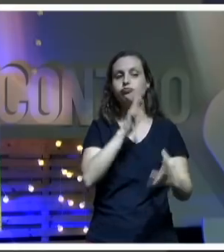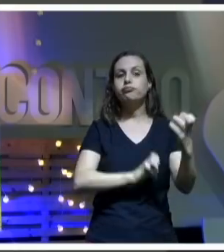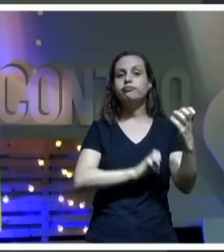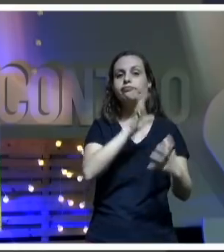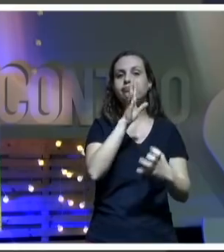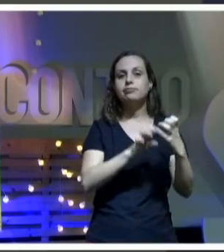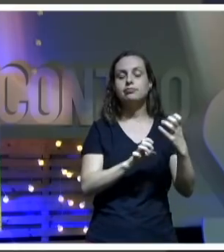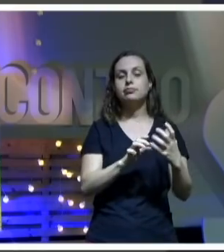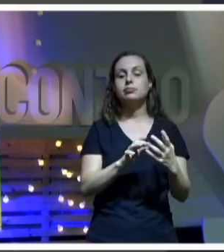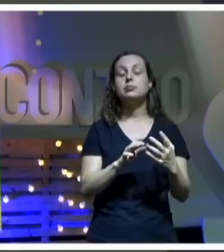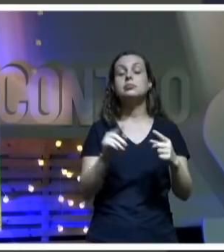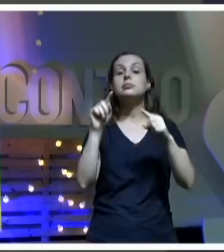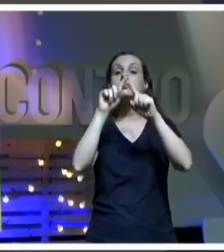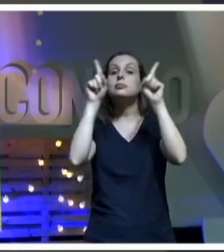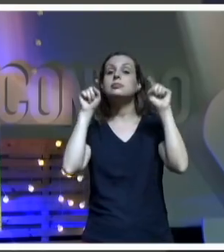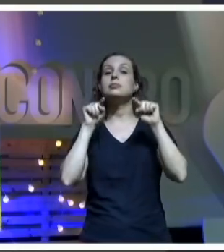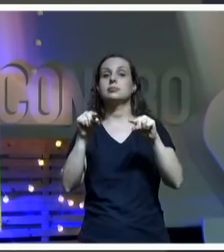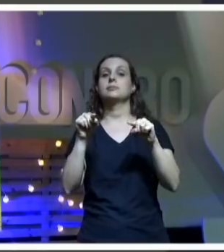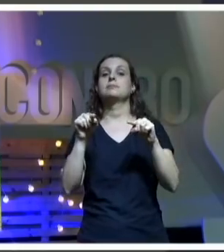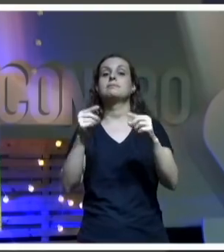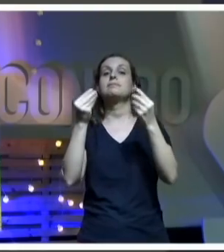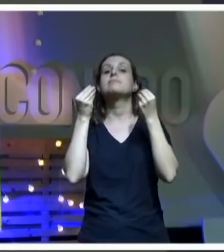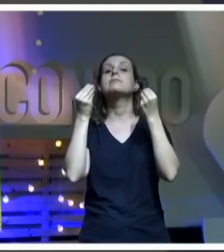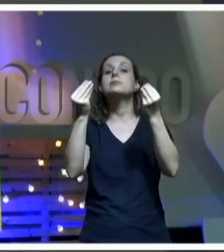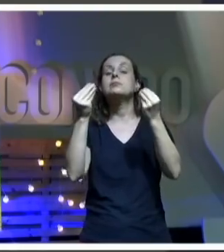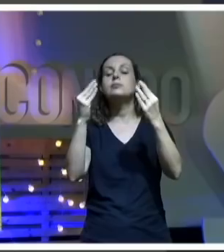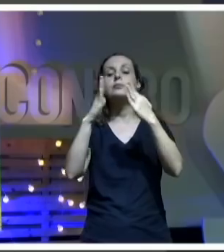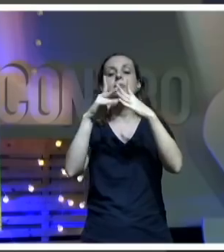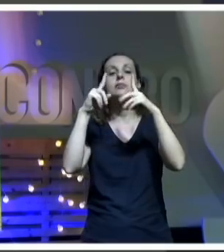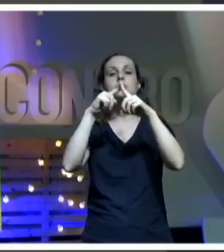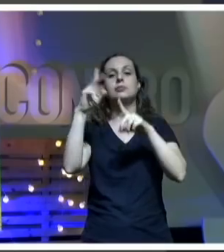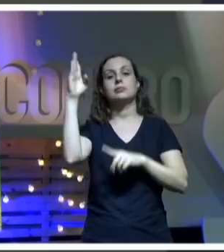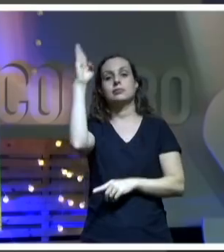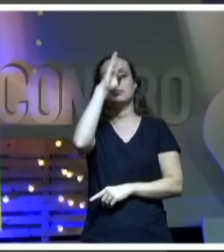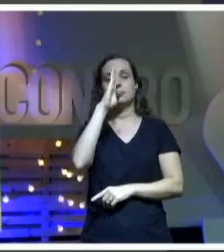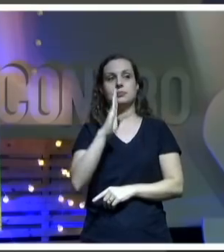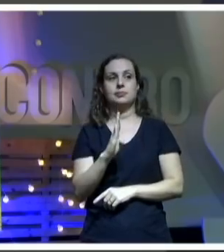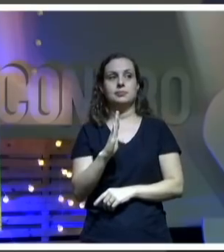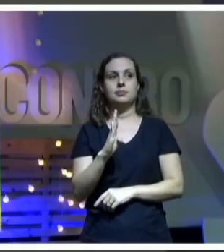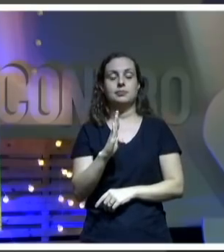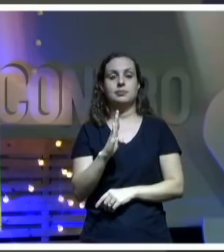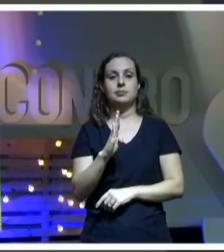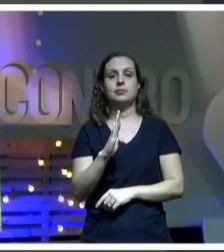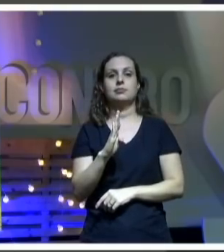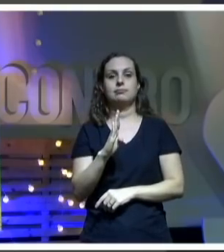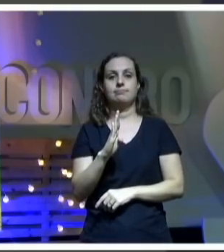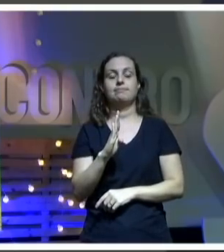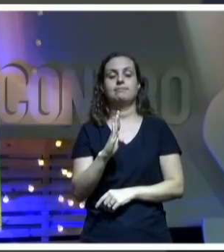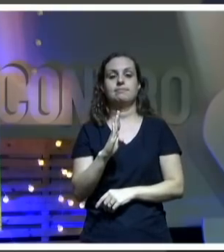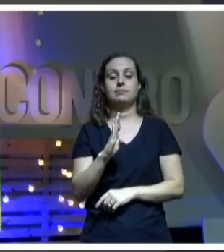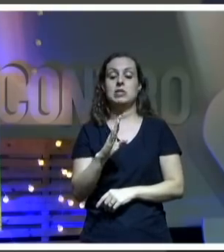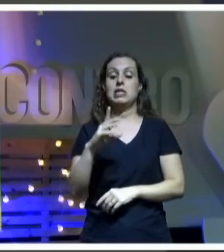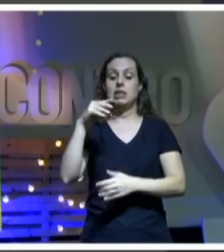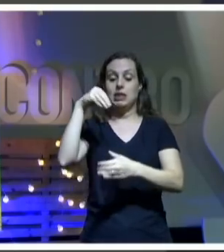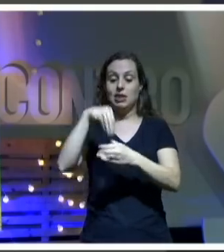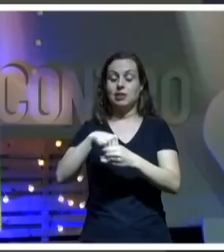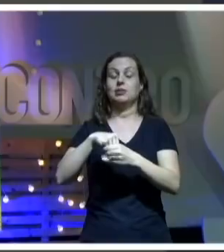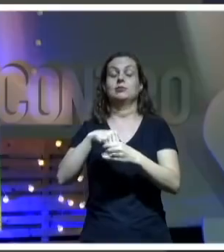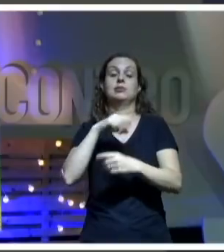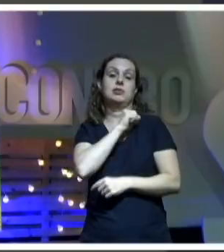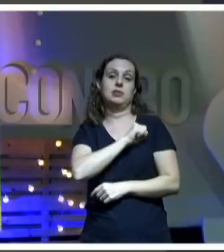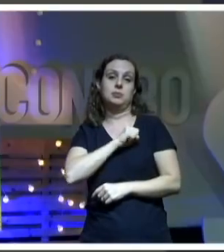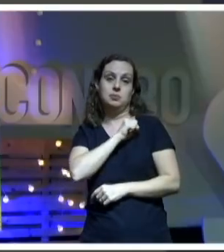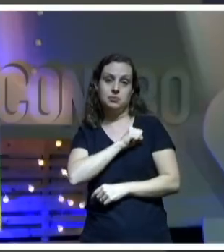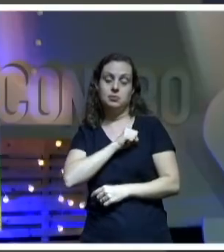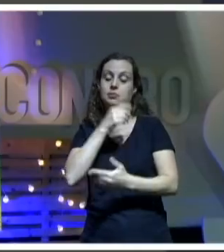como seria diferente a igreja evangélica brasileiras as melhores mentes estivessem ocupando as cadeiras dos nossos seminários ensinando a cuidar